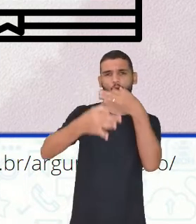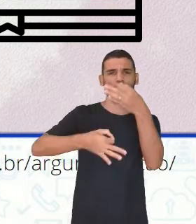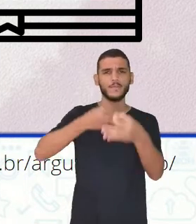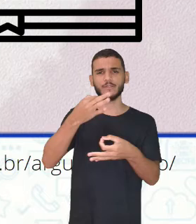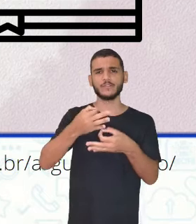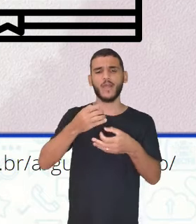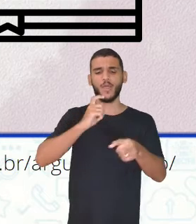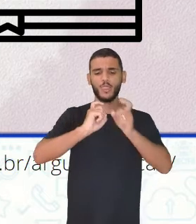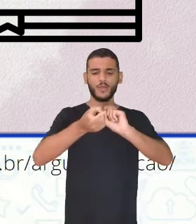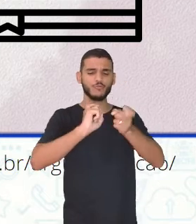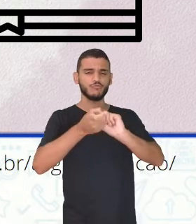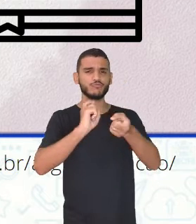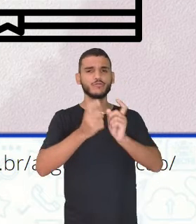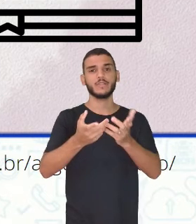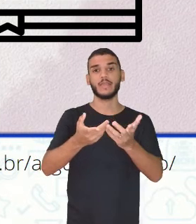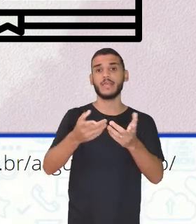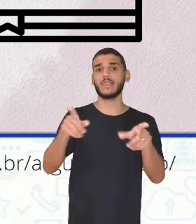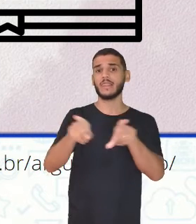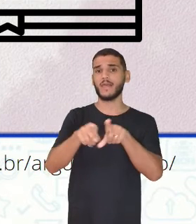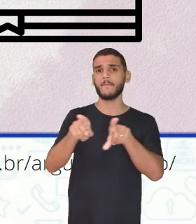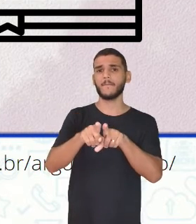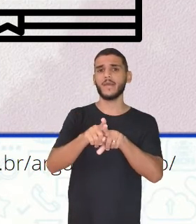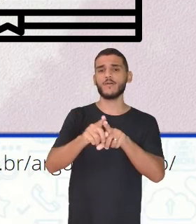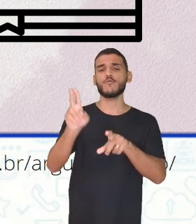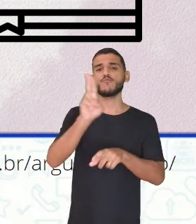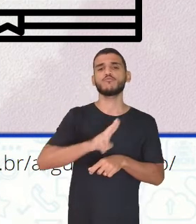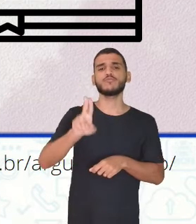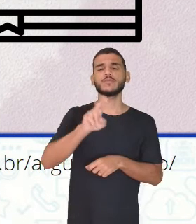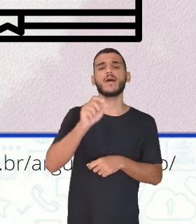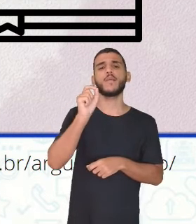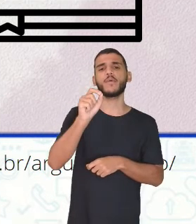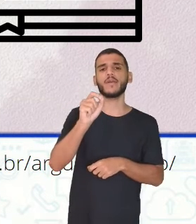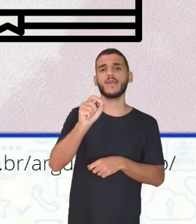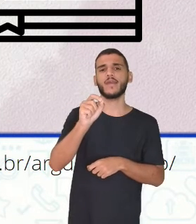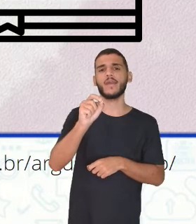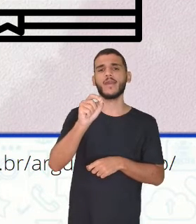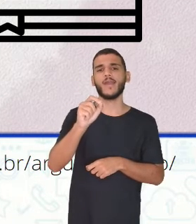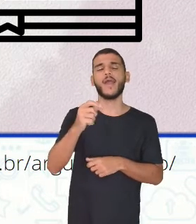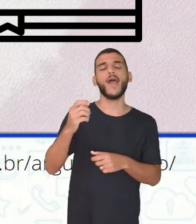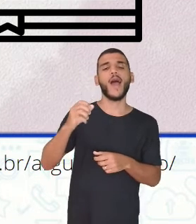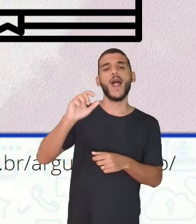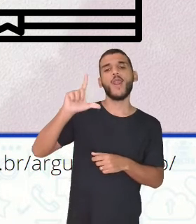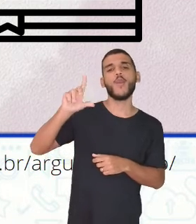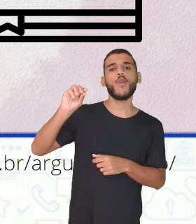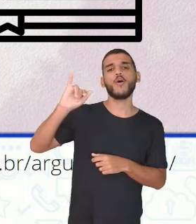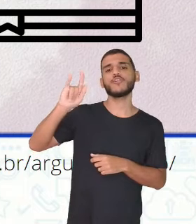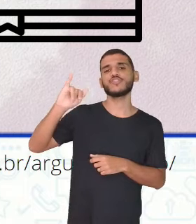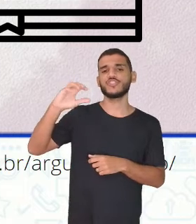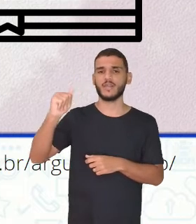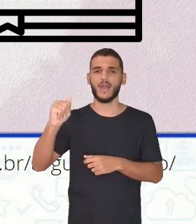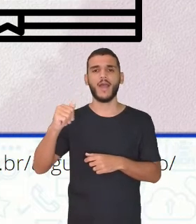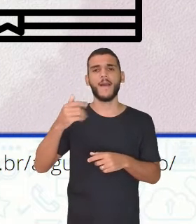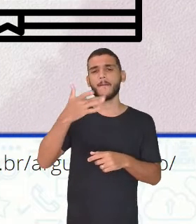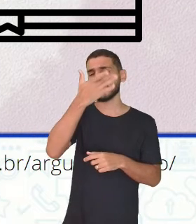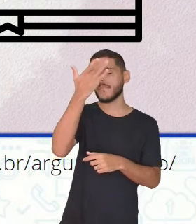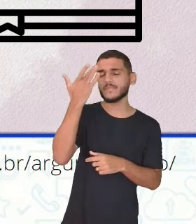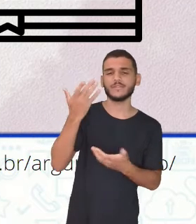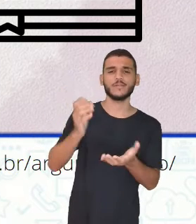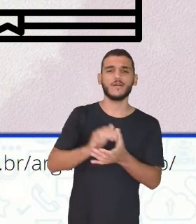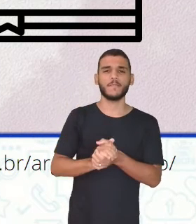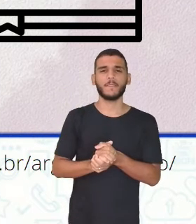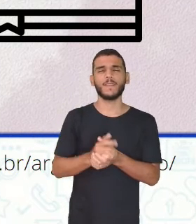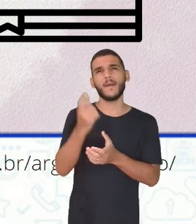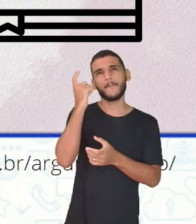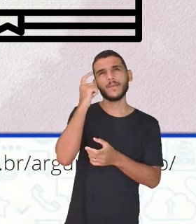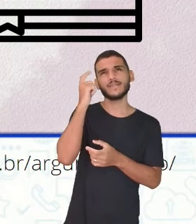e contrapor razões através de um raciocínio lógico. Então, a argumentação, gente, no sentido, quando a gente fala em argumentação, você pensa